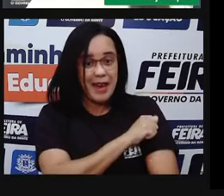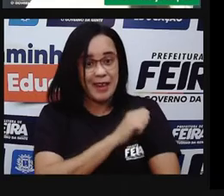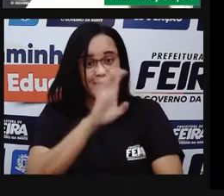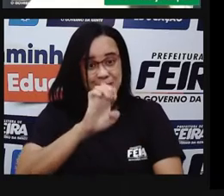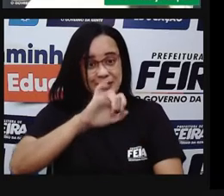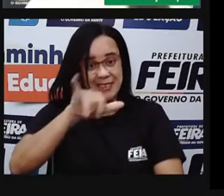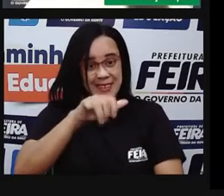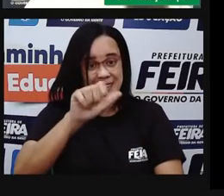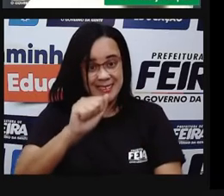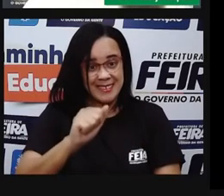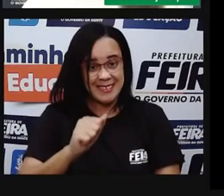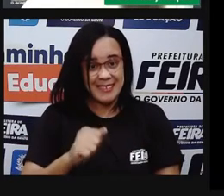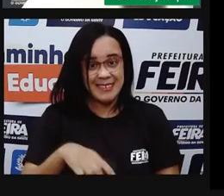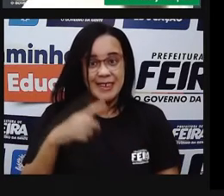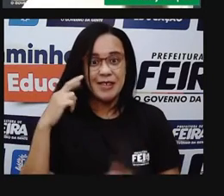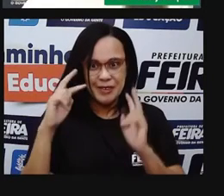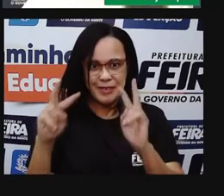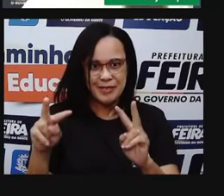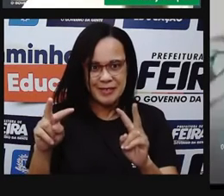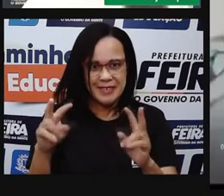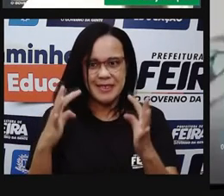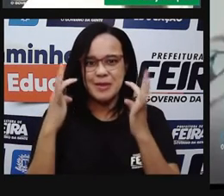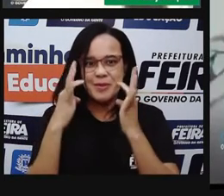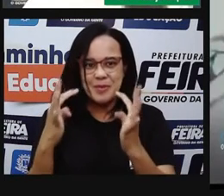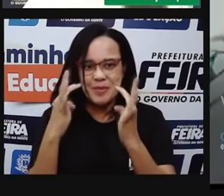recadinho de Roberval?